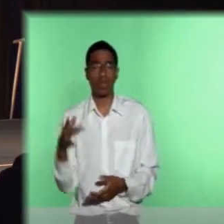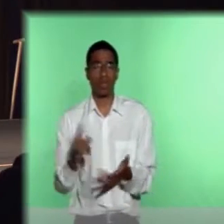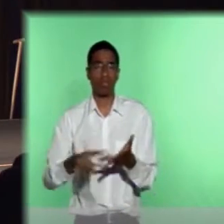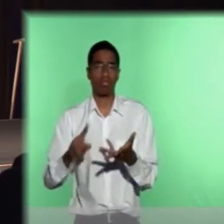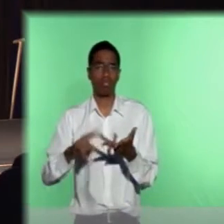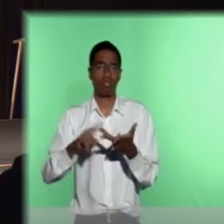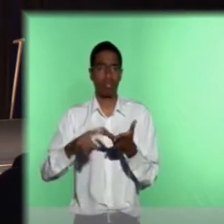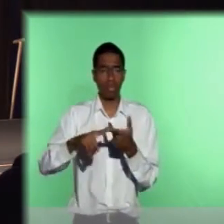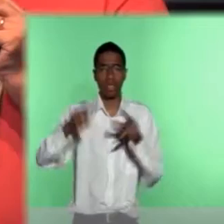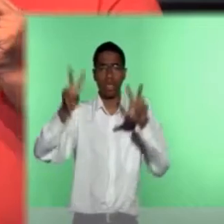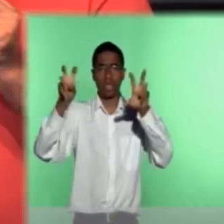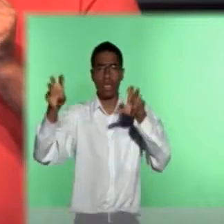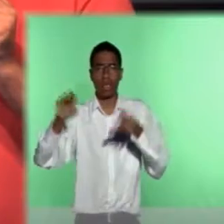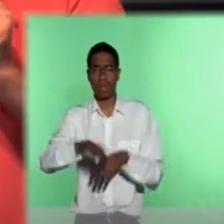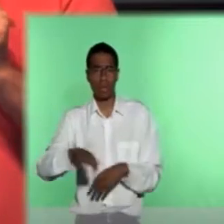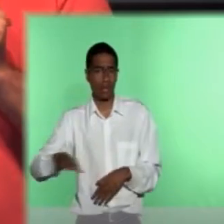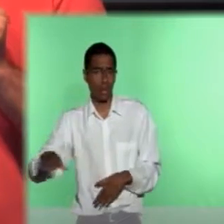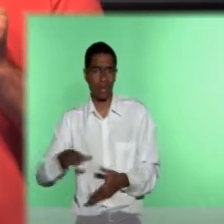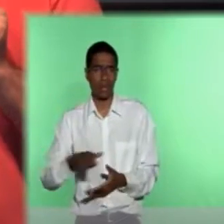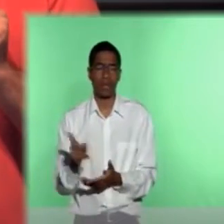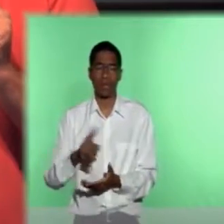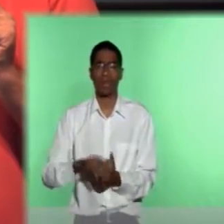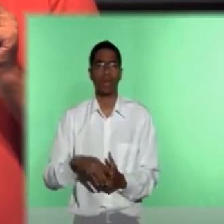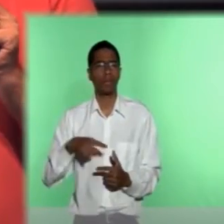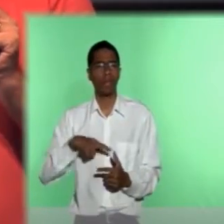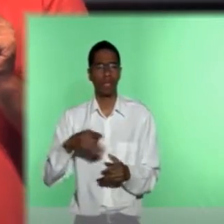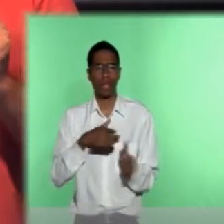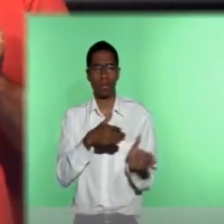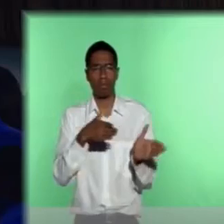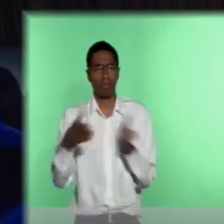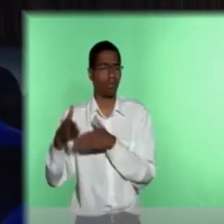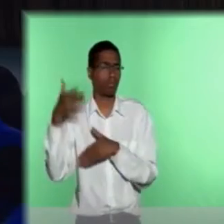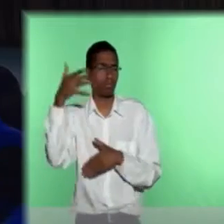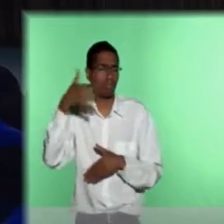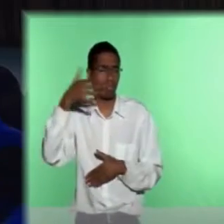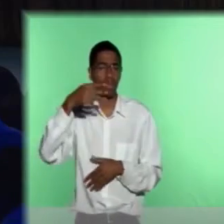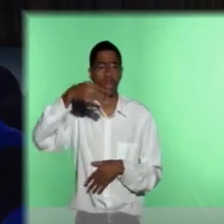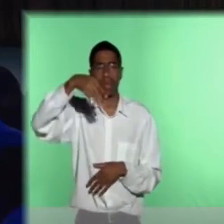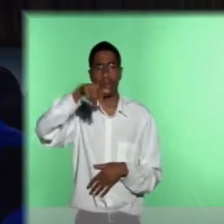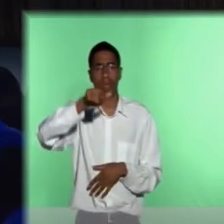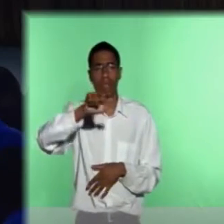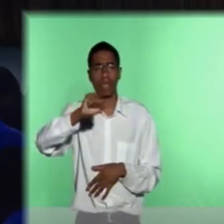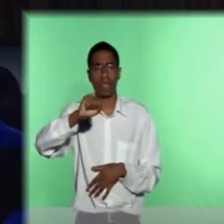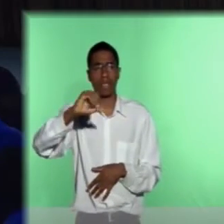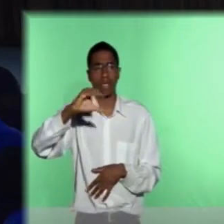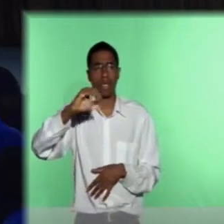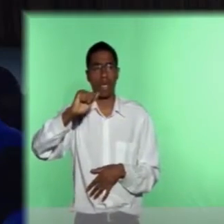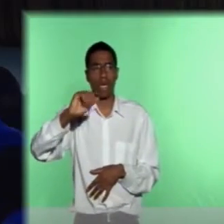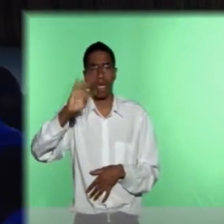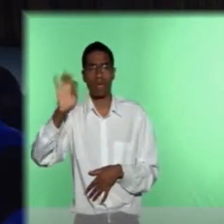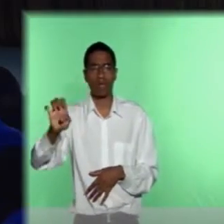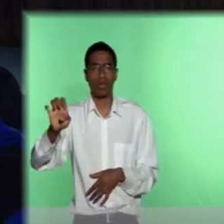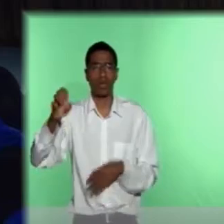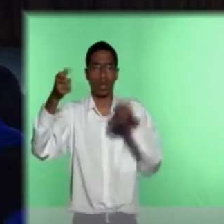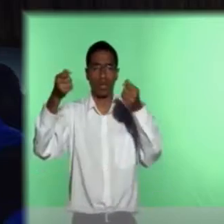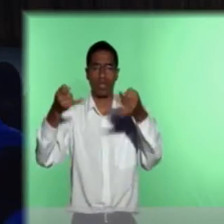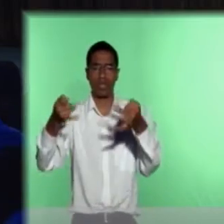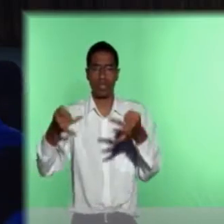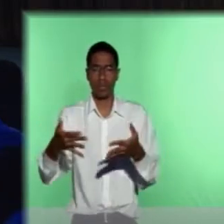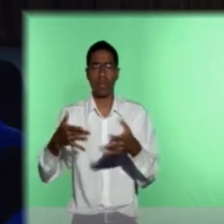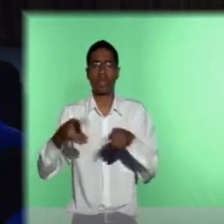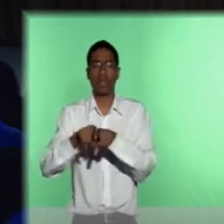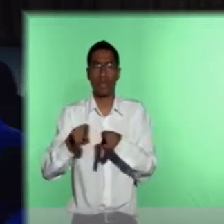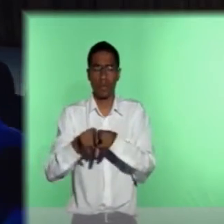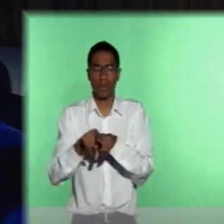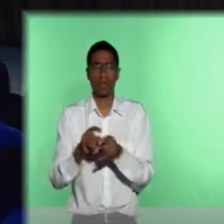crianças. E aí tem um trecho muito bonito do debate de Mascate, porque antes de Incheon, teve o acordo de Mascate, que é esse, que